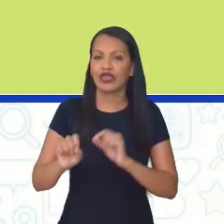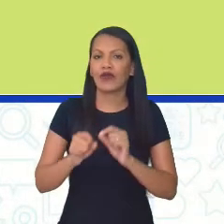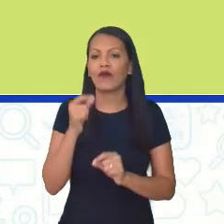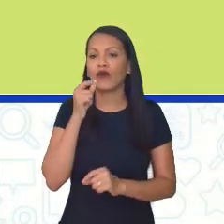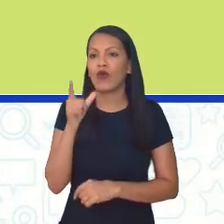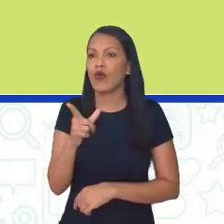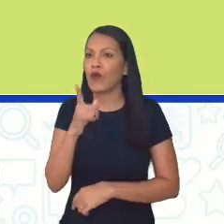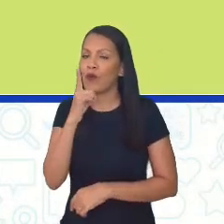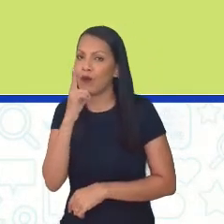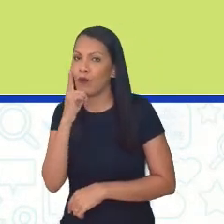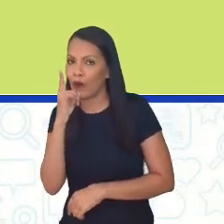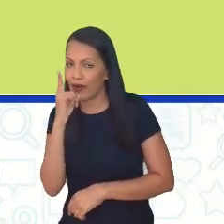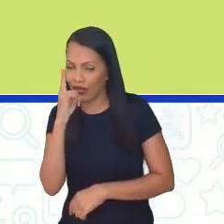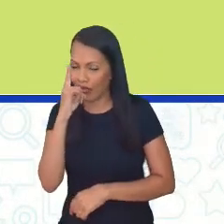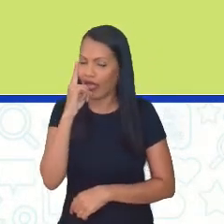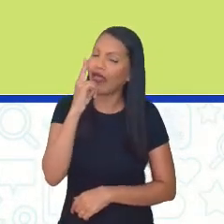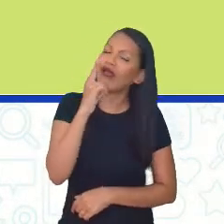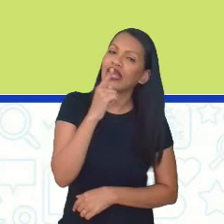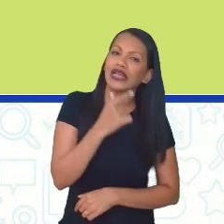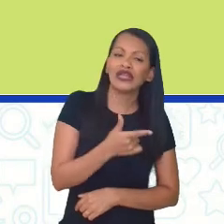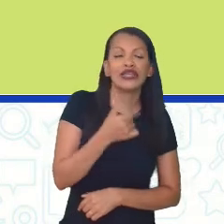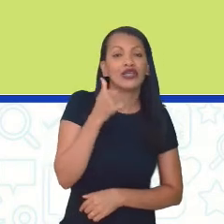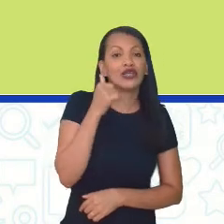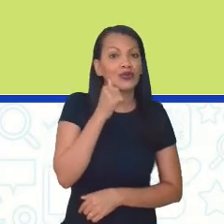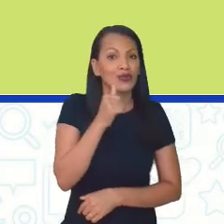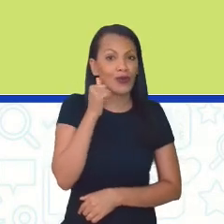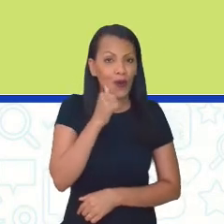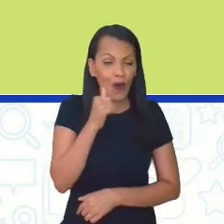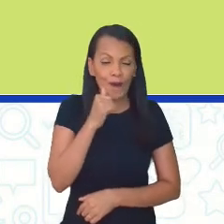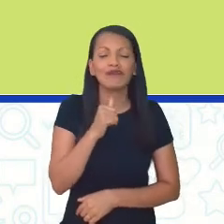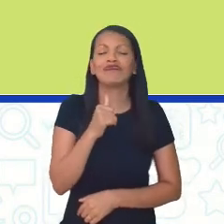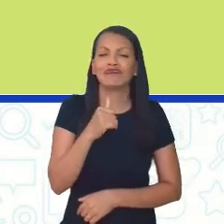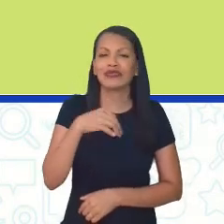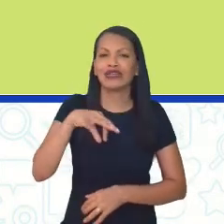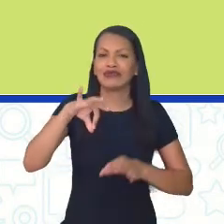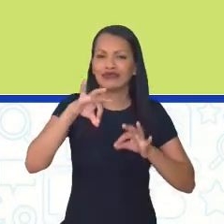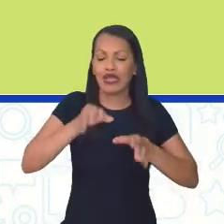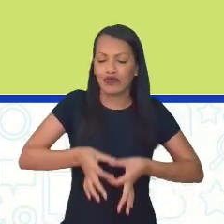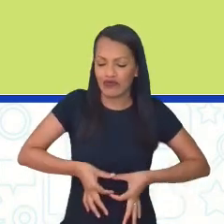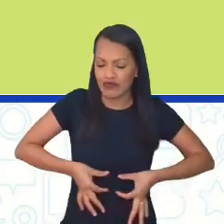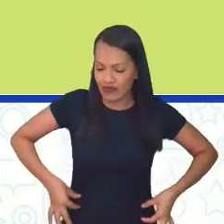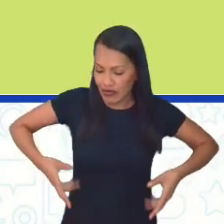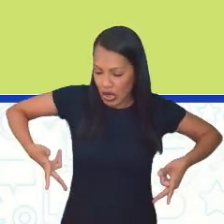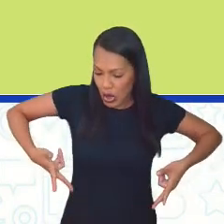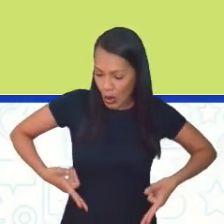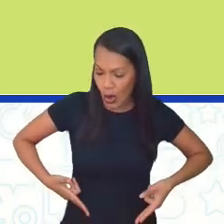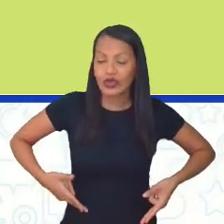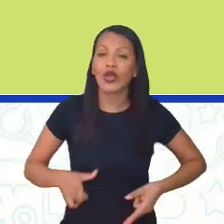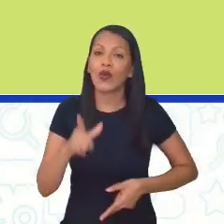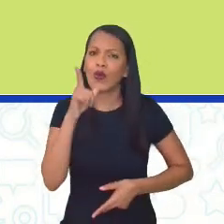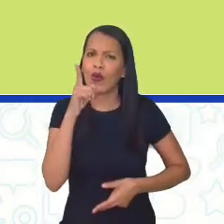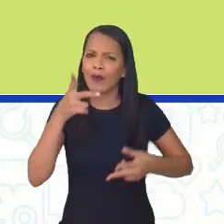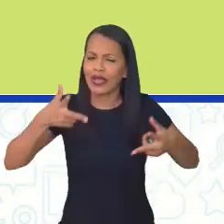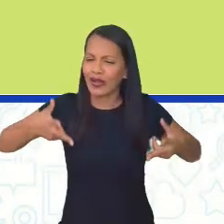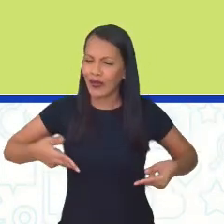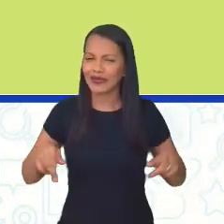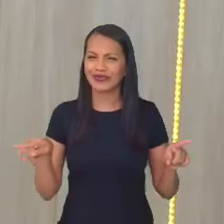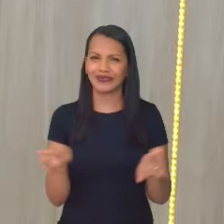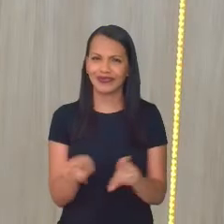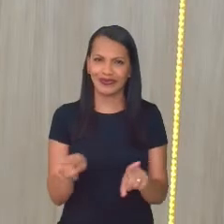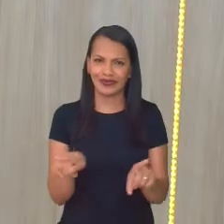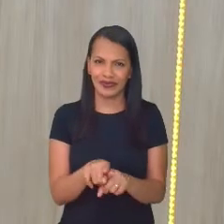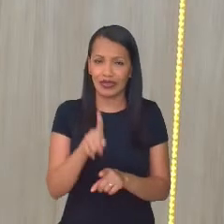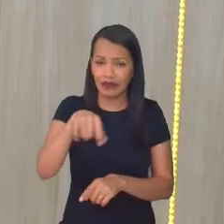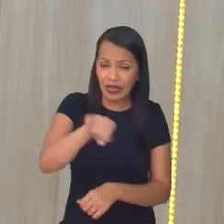laqueadura. Mas eu peço que vocês façam uma pesquisa melhor sobre os contraceptivos naturais e os outros contraceptivos. E quem